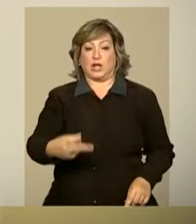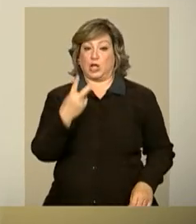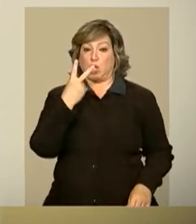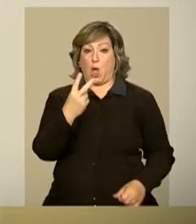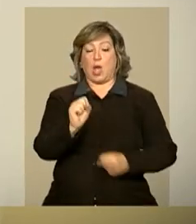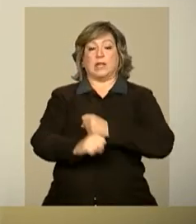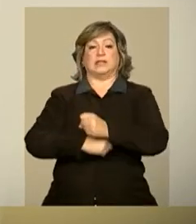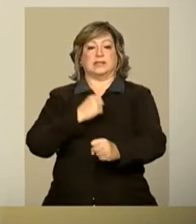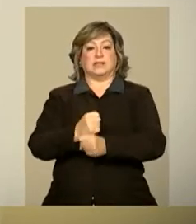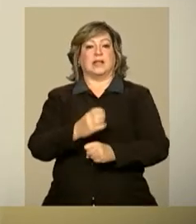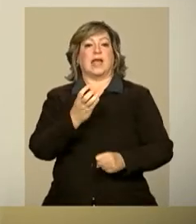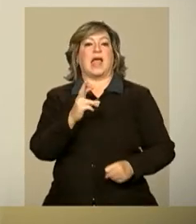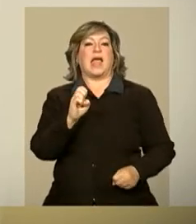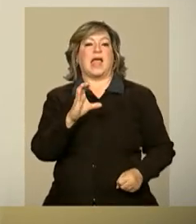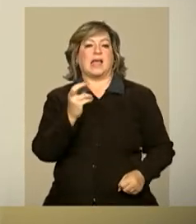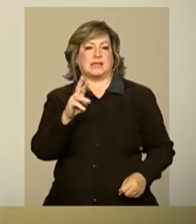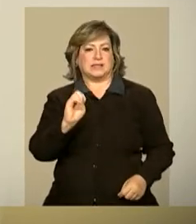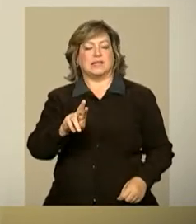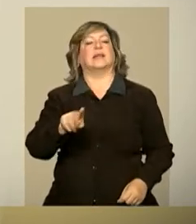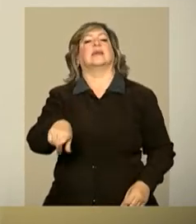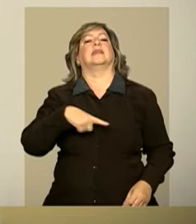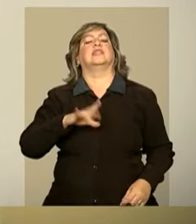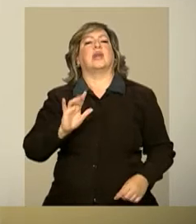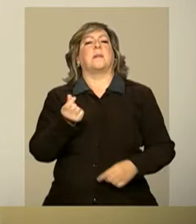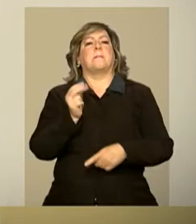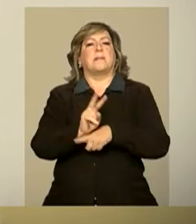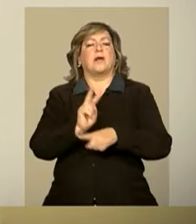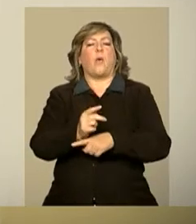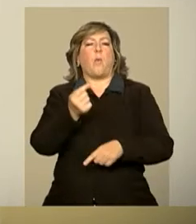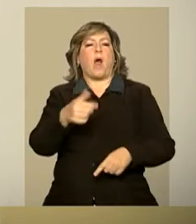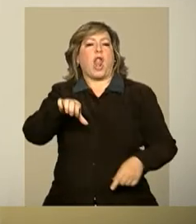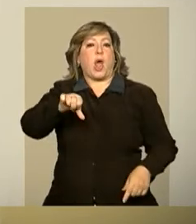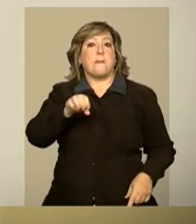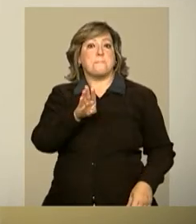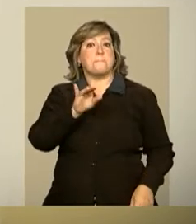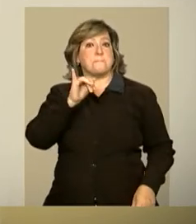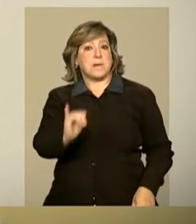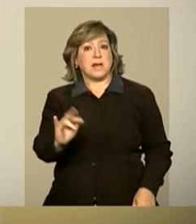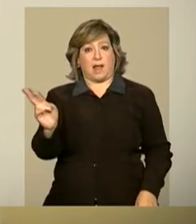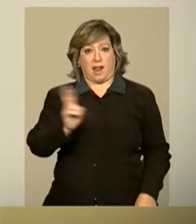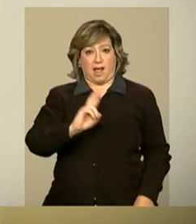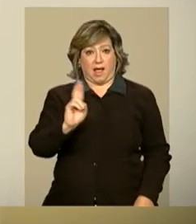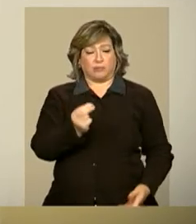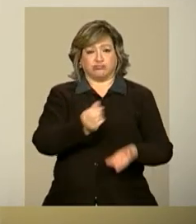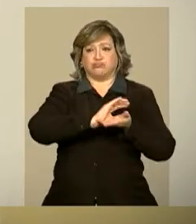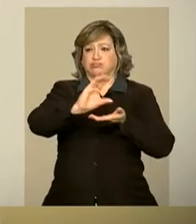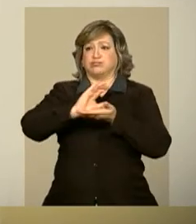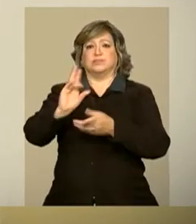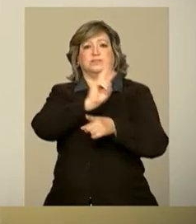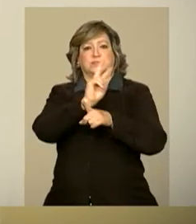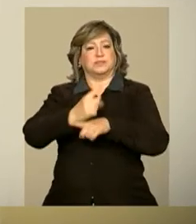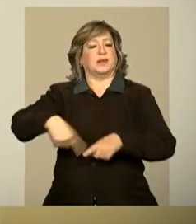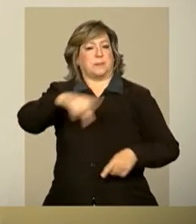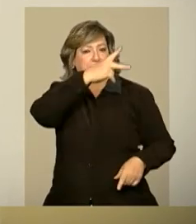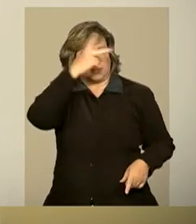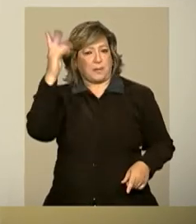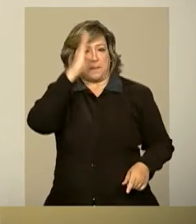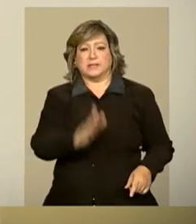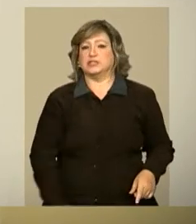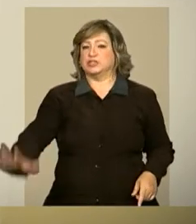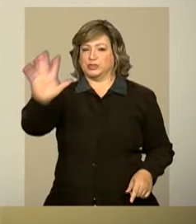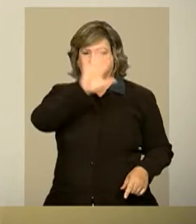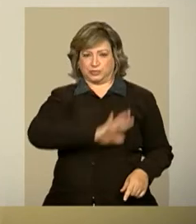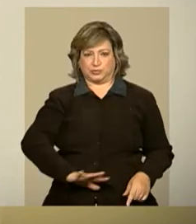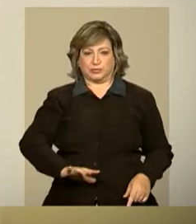dois anos o crescer já emprestou quase 9 milhões de reais para as pessoas no Brasil inteiro